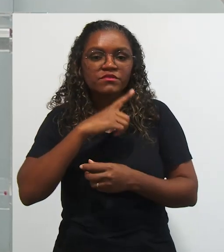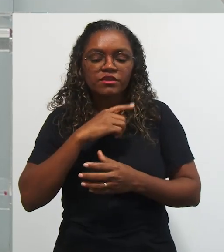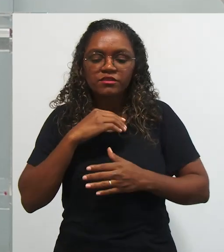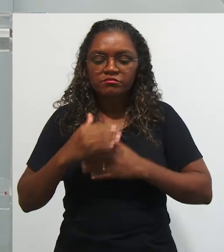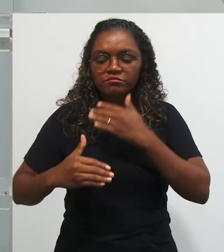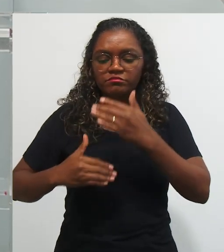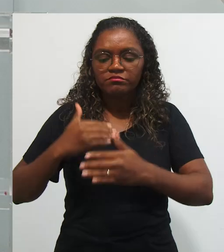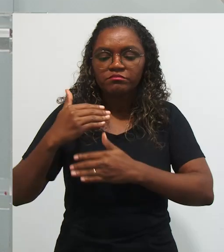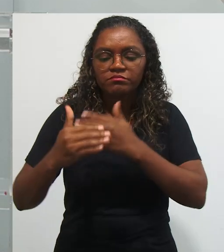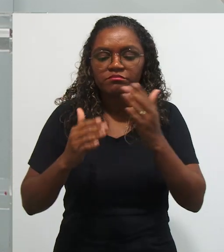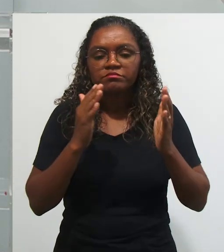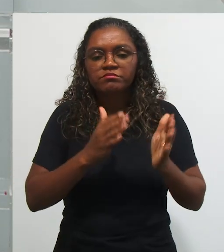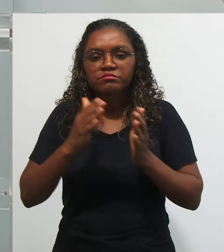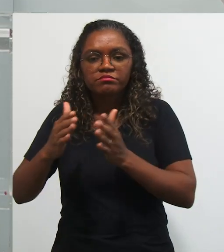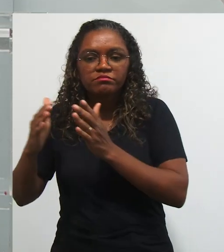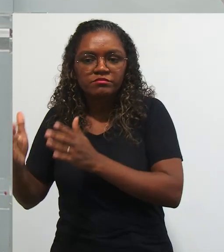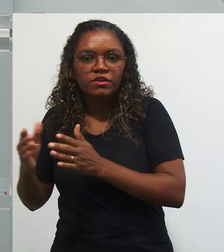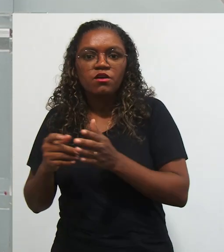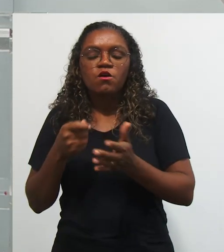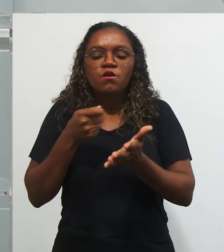um processo